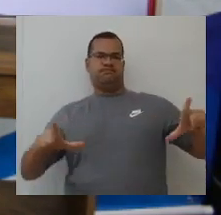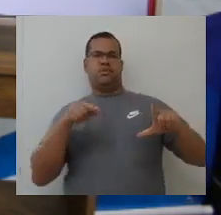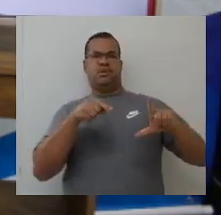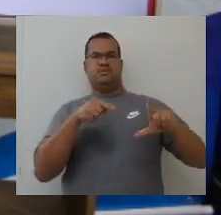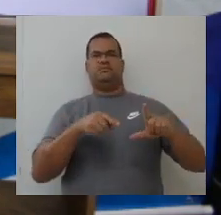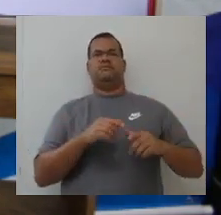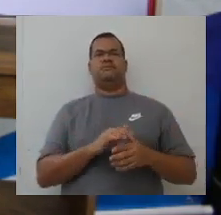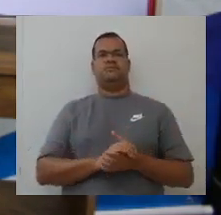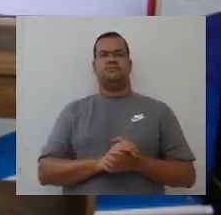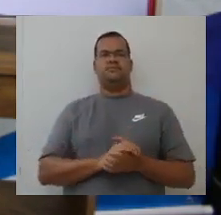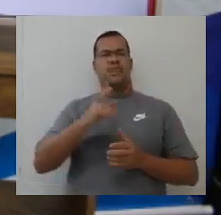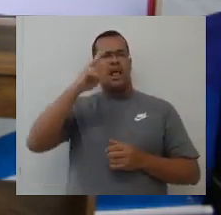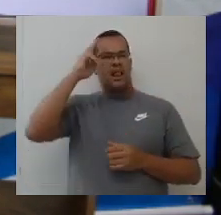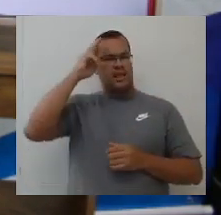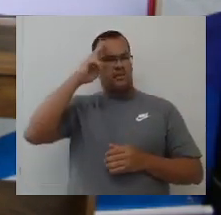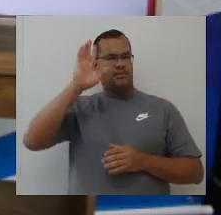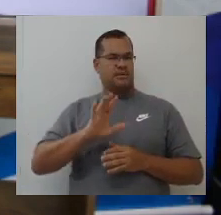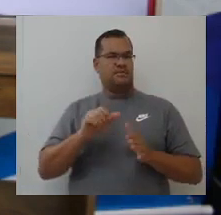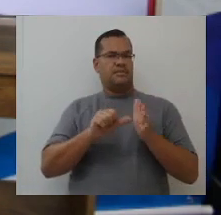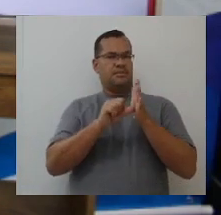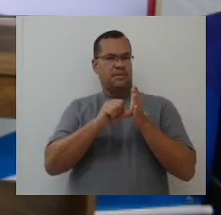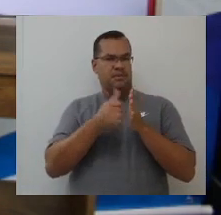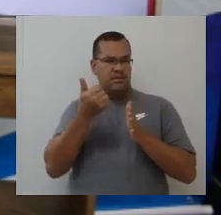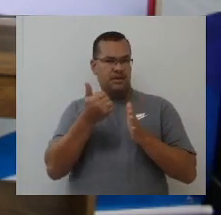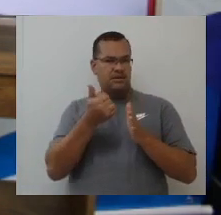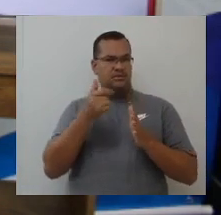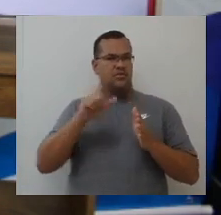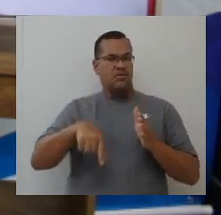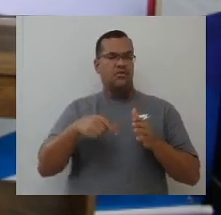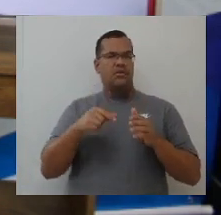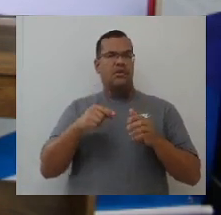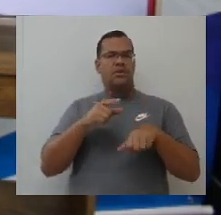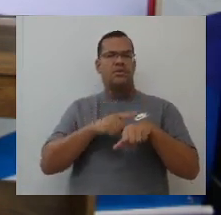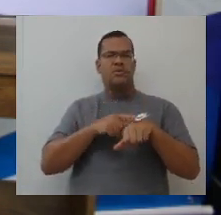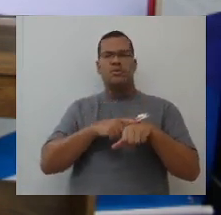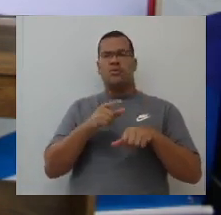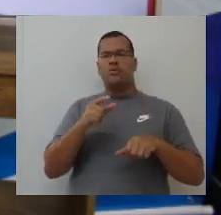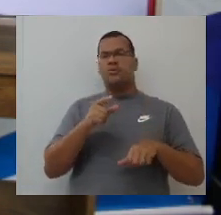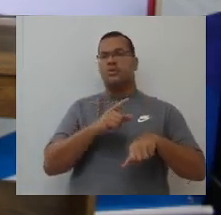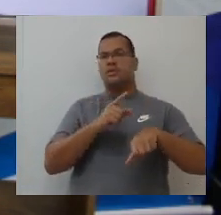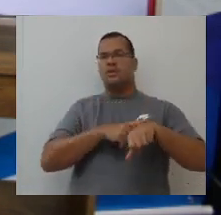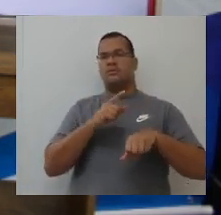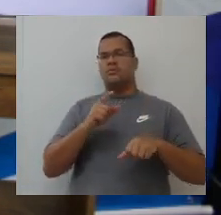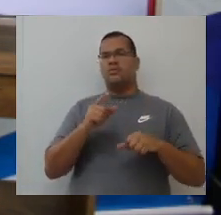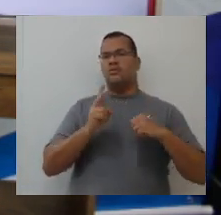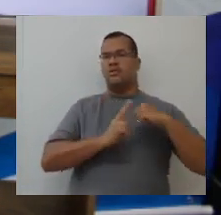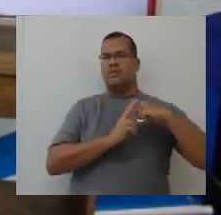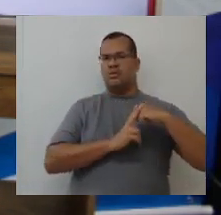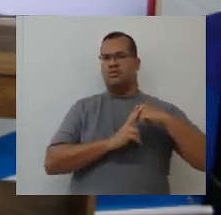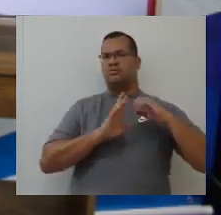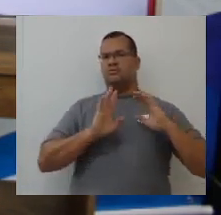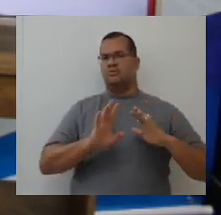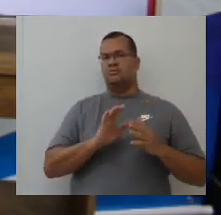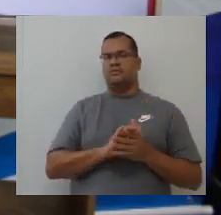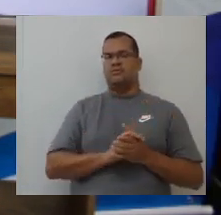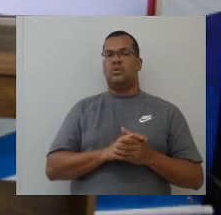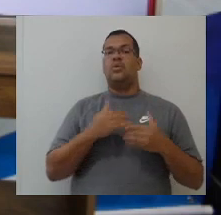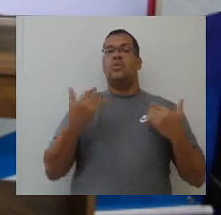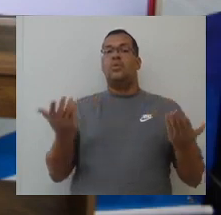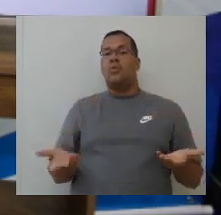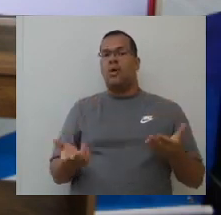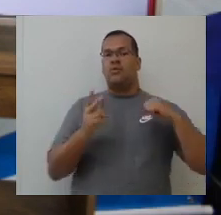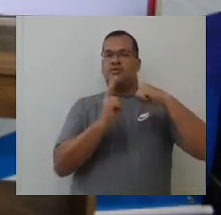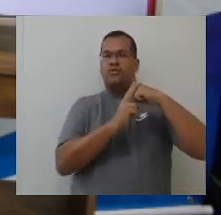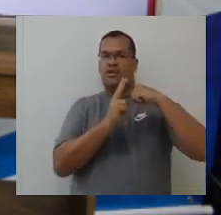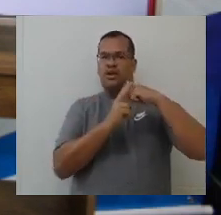Então, lembra, a primeira coisa é identificar o tempo verbal. Depois de identificar o tempo verbal, eu preciso saber, ora, qual é o